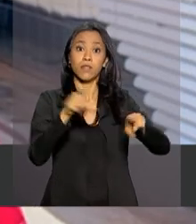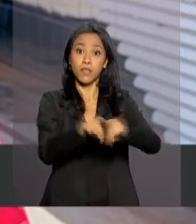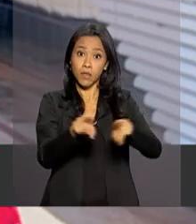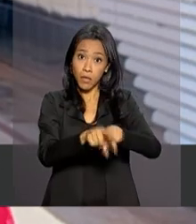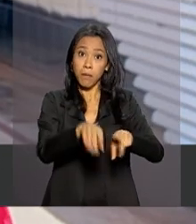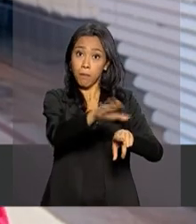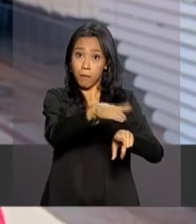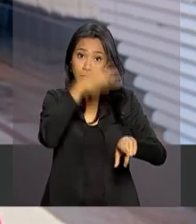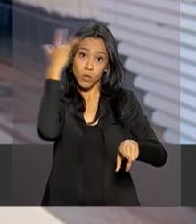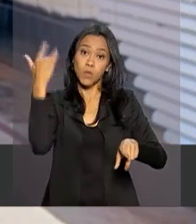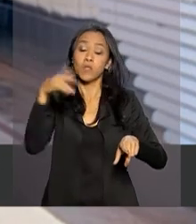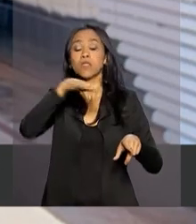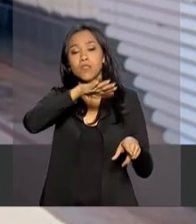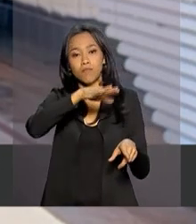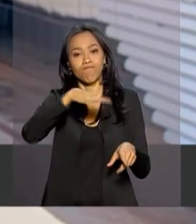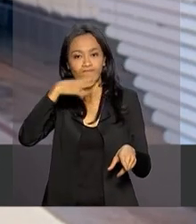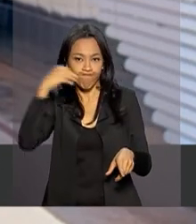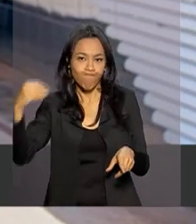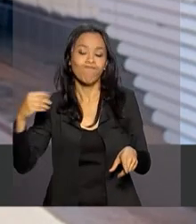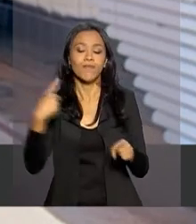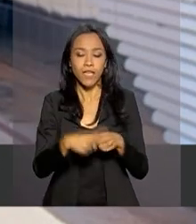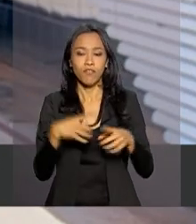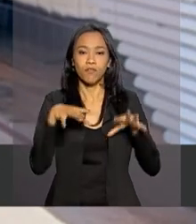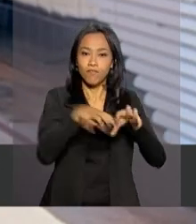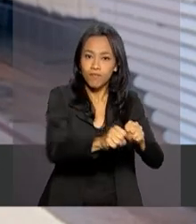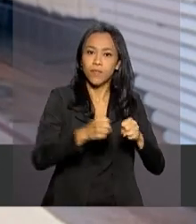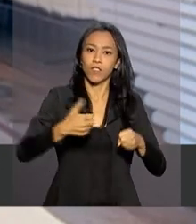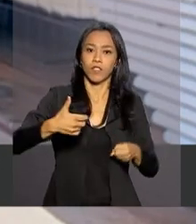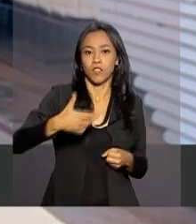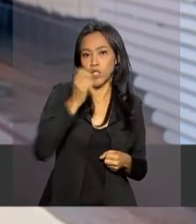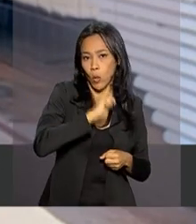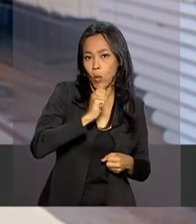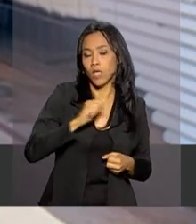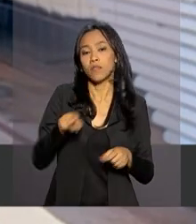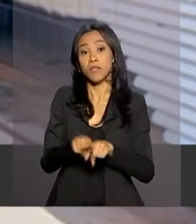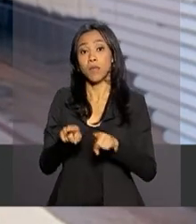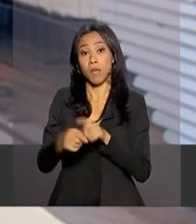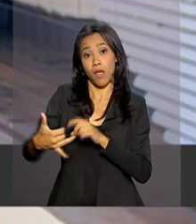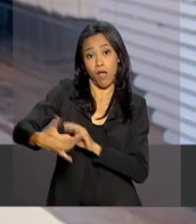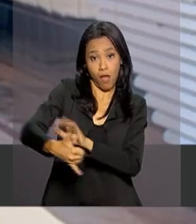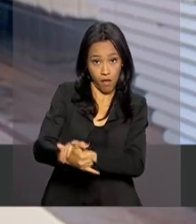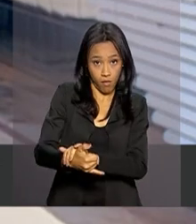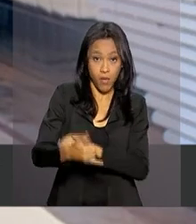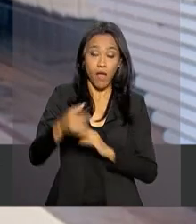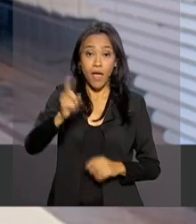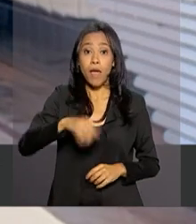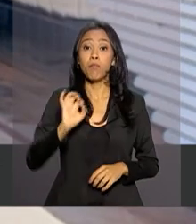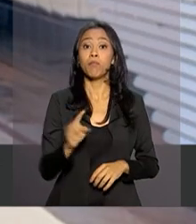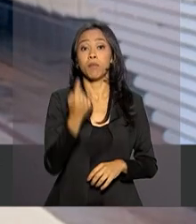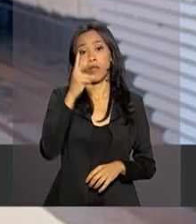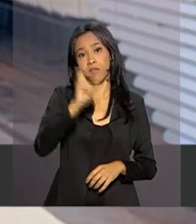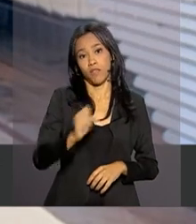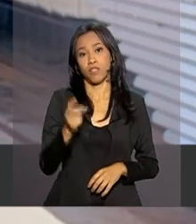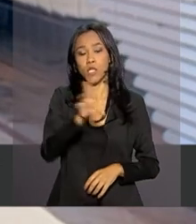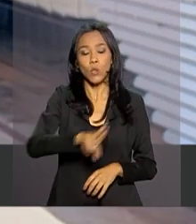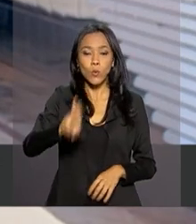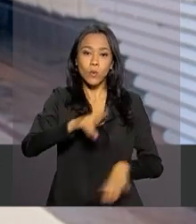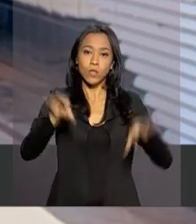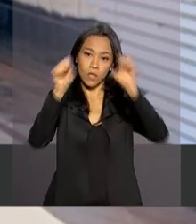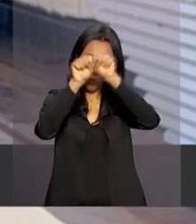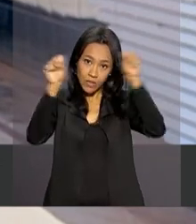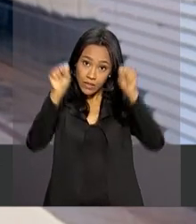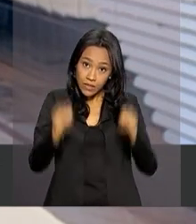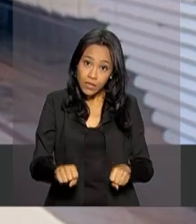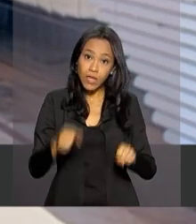ainda apreensão de drogas e de armas. Essa é a primeira vez que uma operação do SUSP usa o sistema integrado